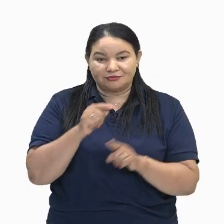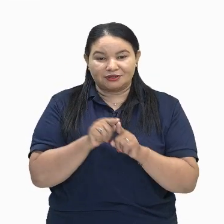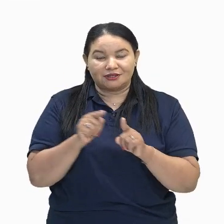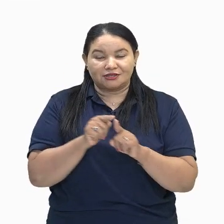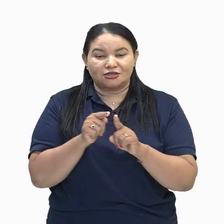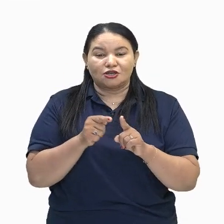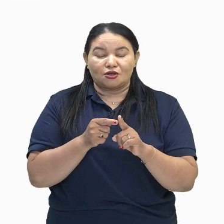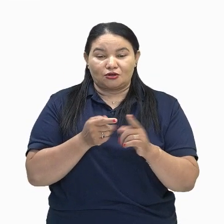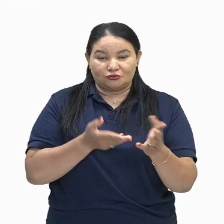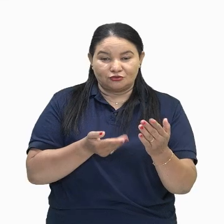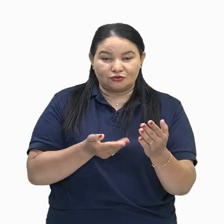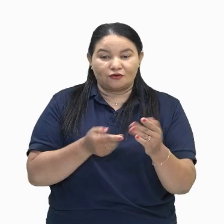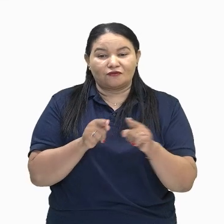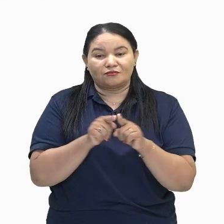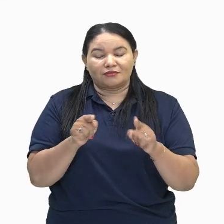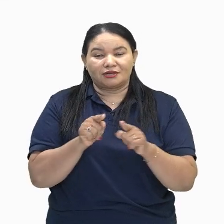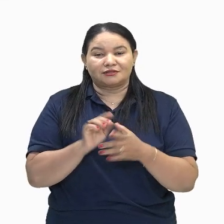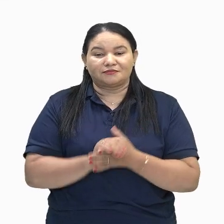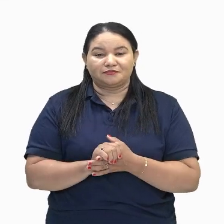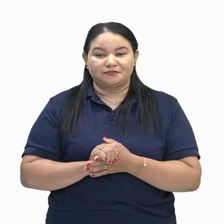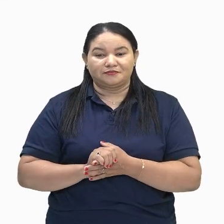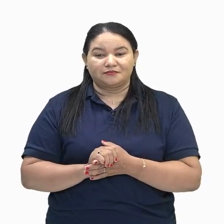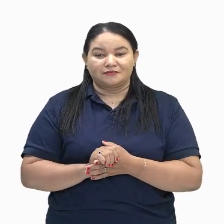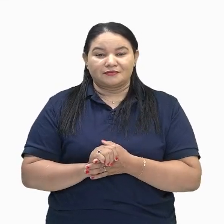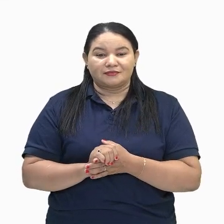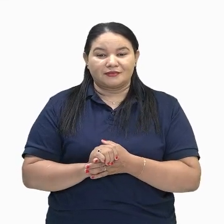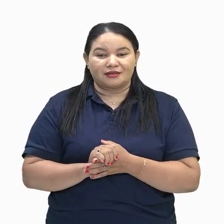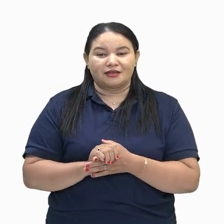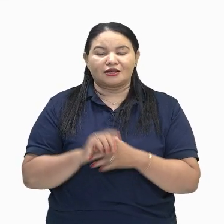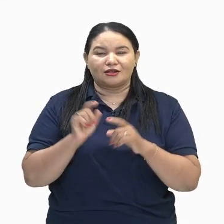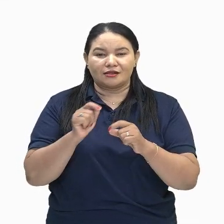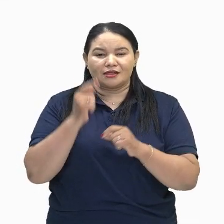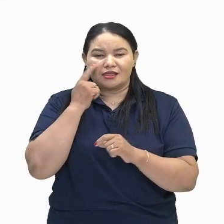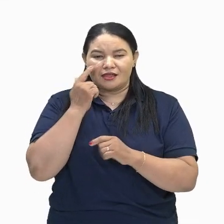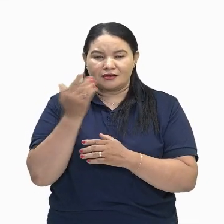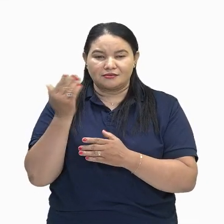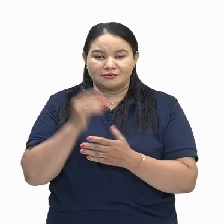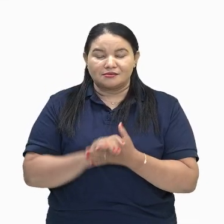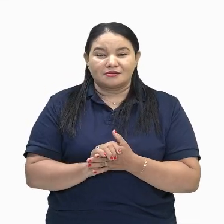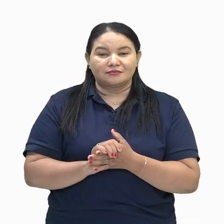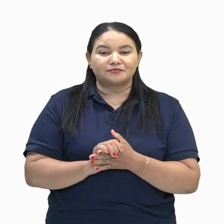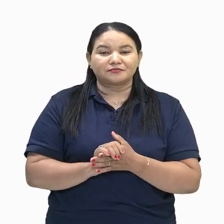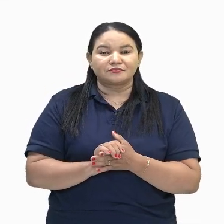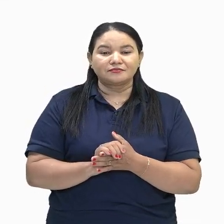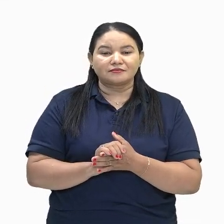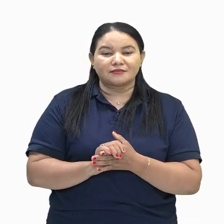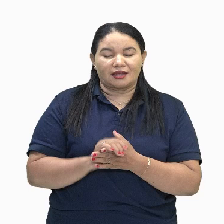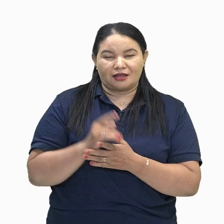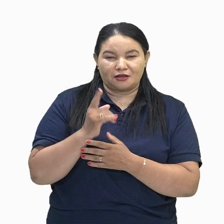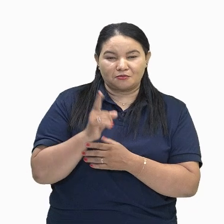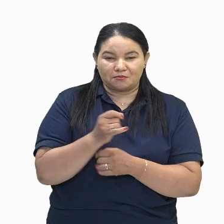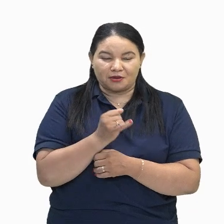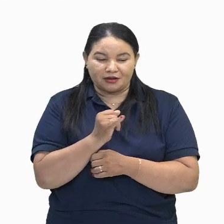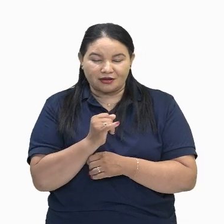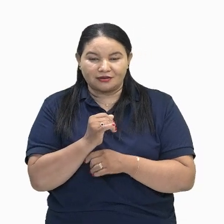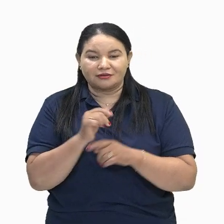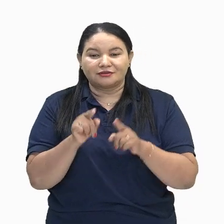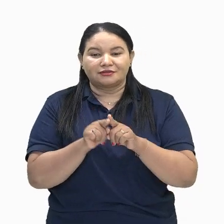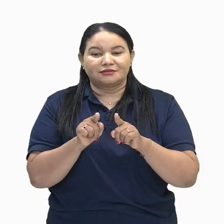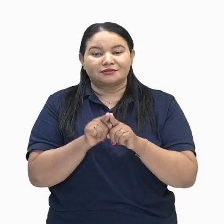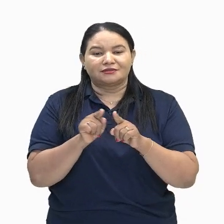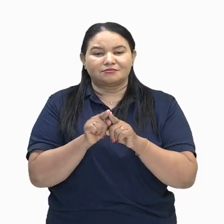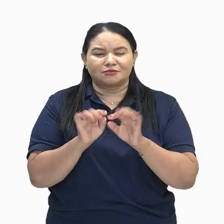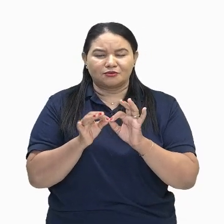sendo rapagões, faziam-lhes pé de alferes, arrastando a asa, mas ficavam longos meses debaixo do